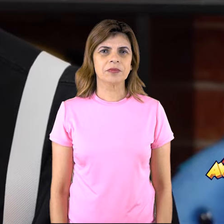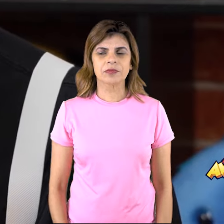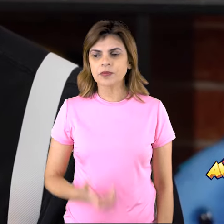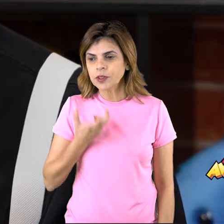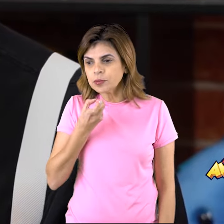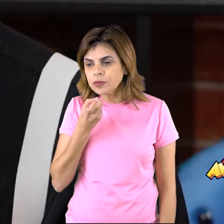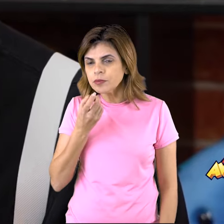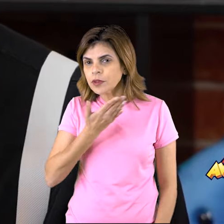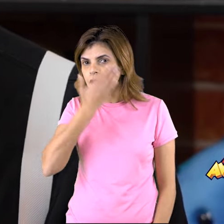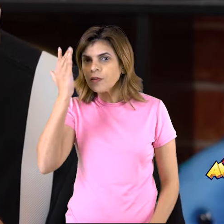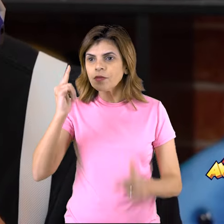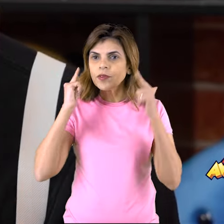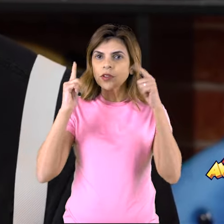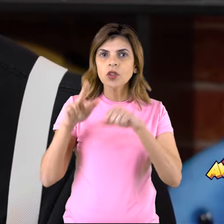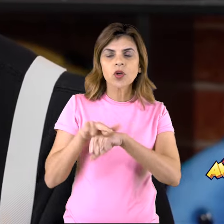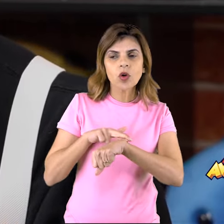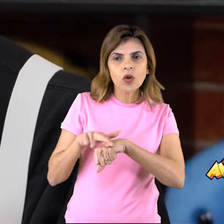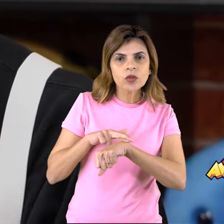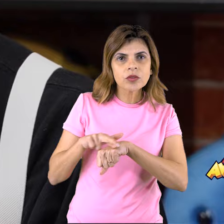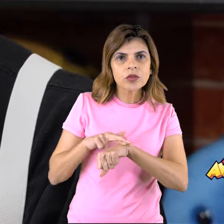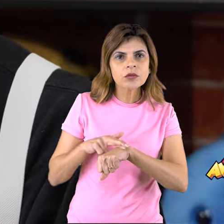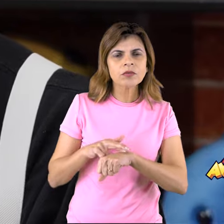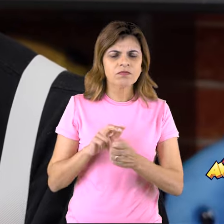aventureira roxa aventureira roxa